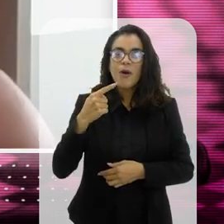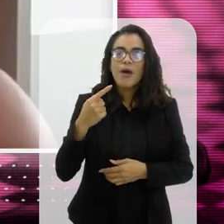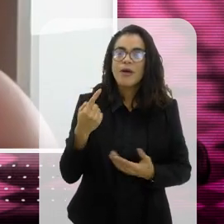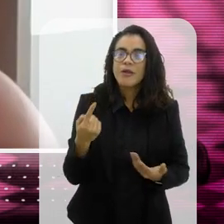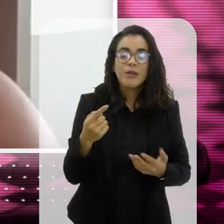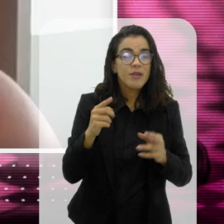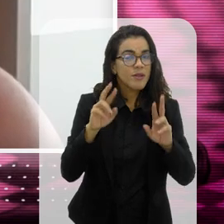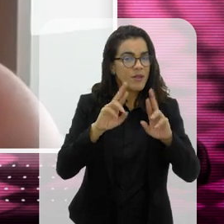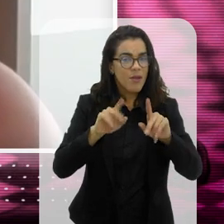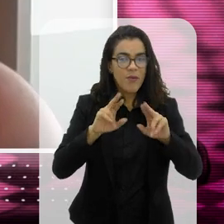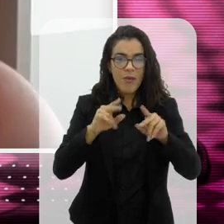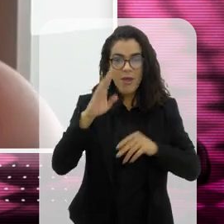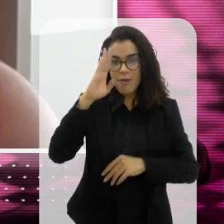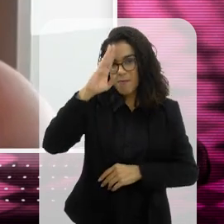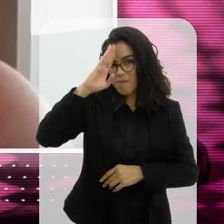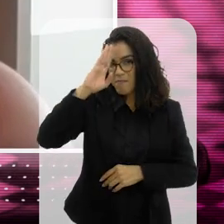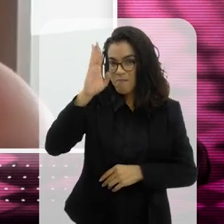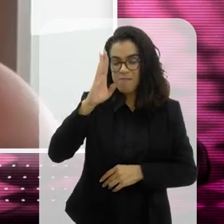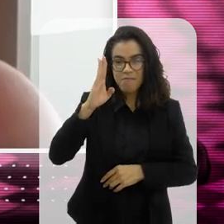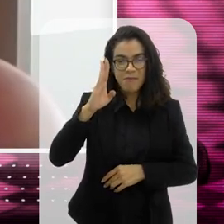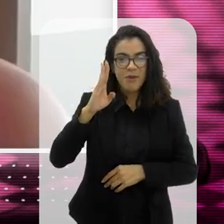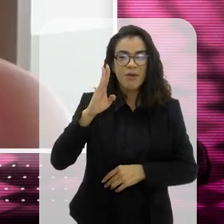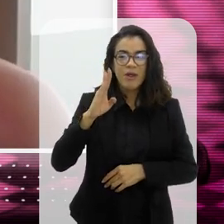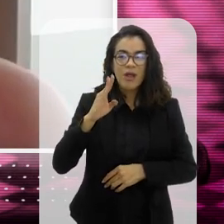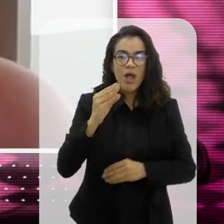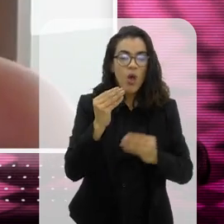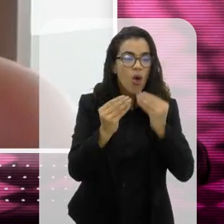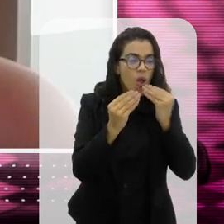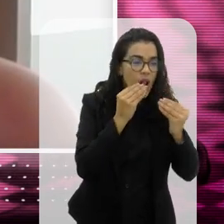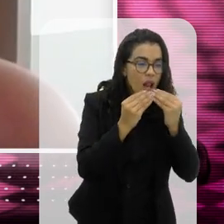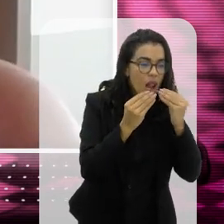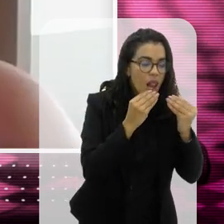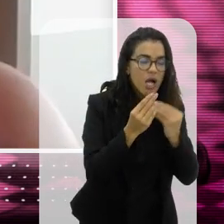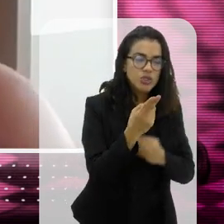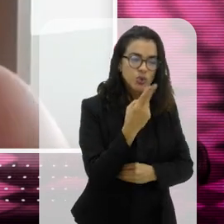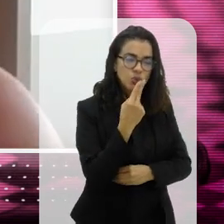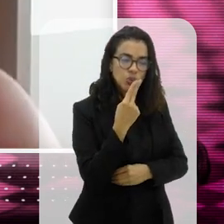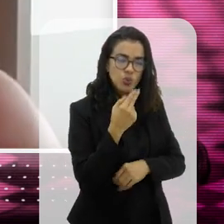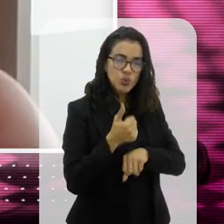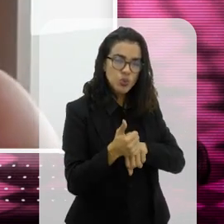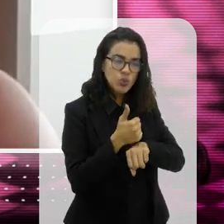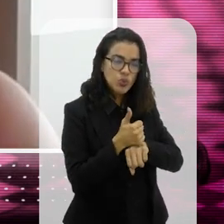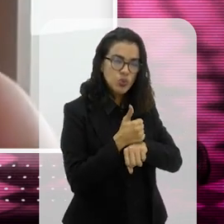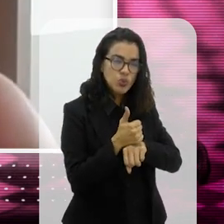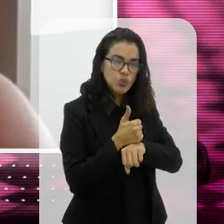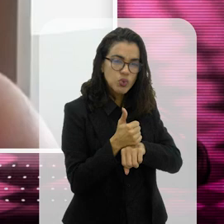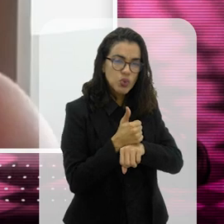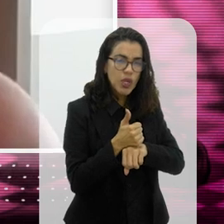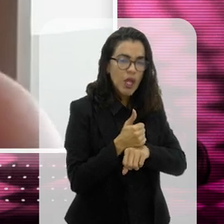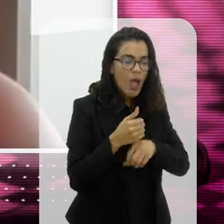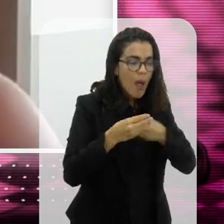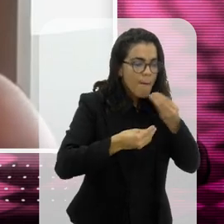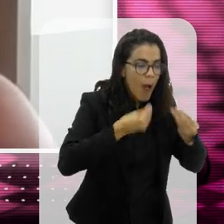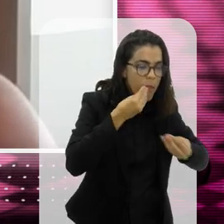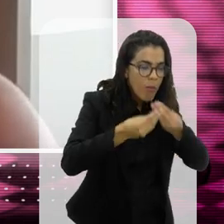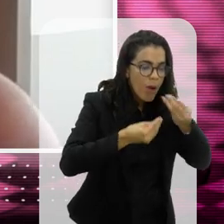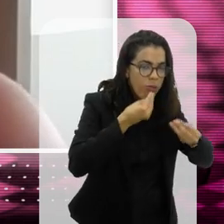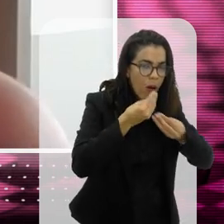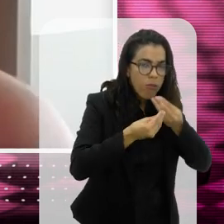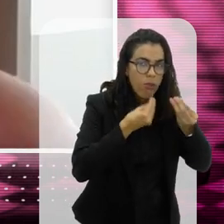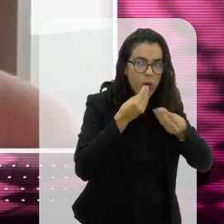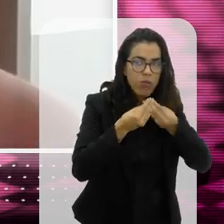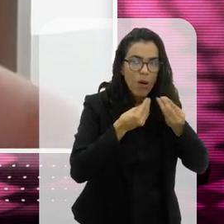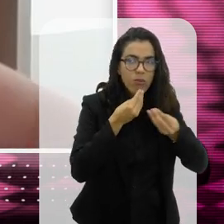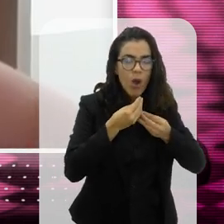dão conta de abrir mão. Não é prioridade fazer o lanche super nutritivo do filho todos os dias da semana, levar